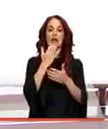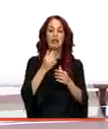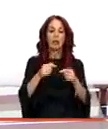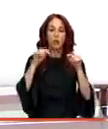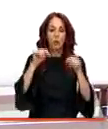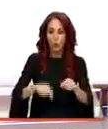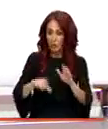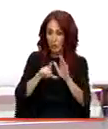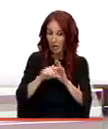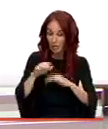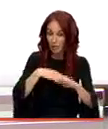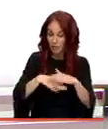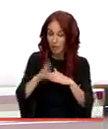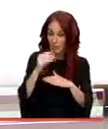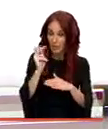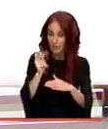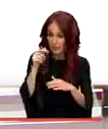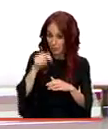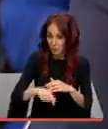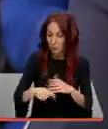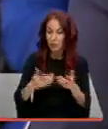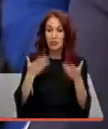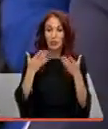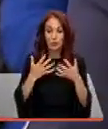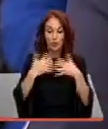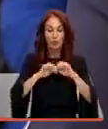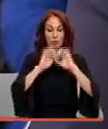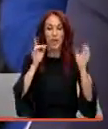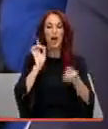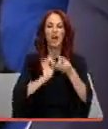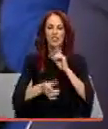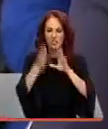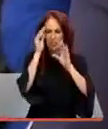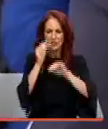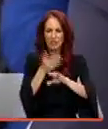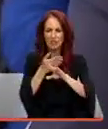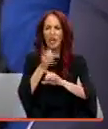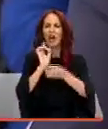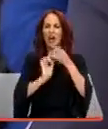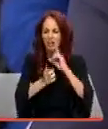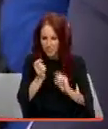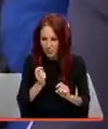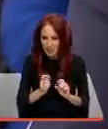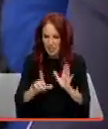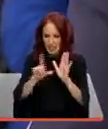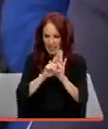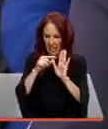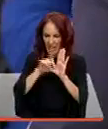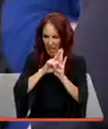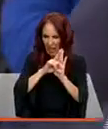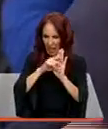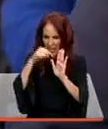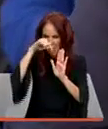ela faz de 06 temaki e ajudar a desmistificar o que é educação sexual e que está no bule cima lei que nós temos